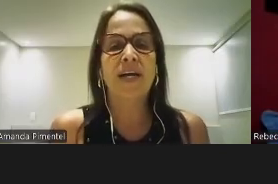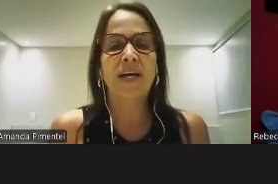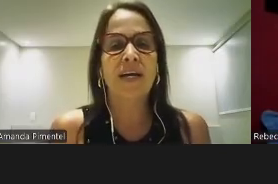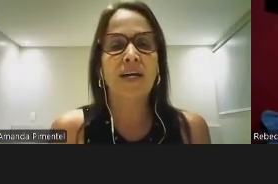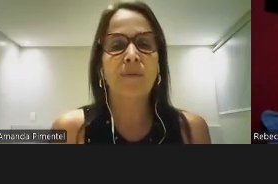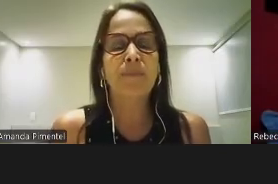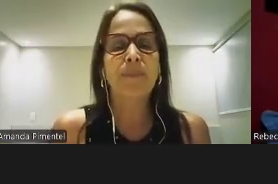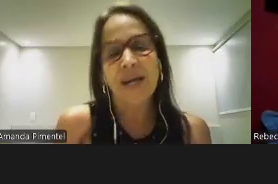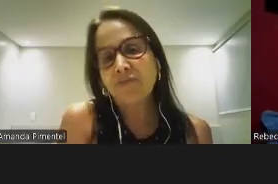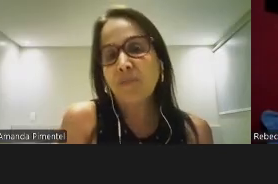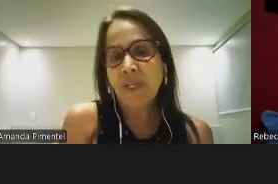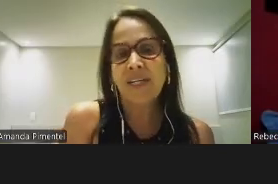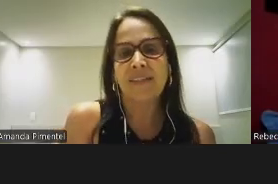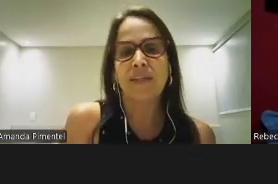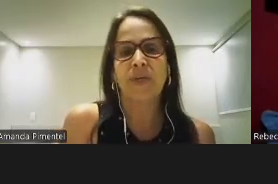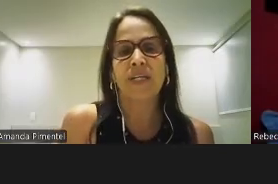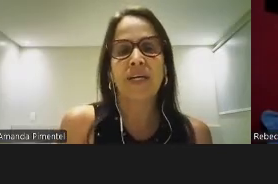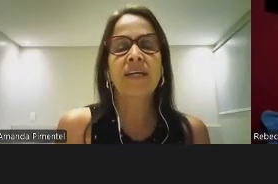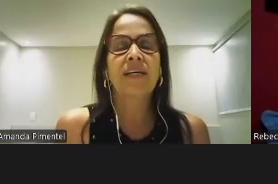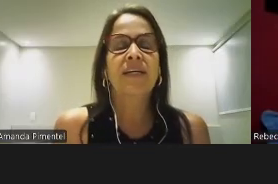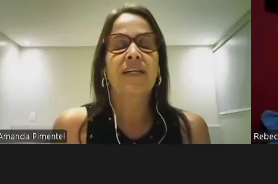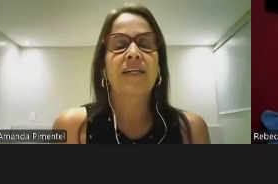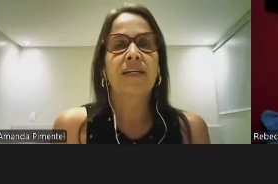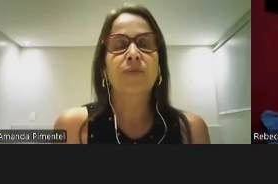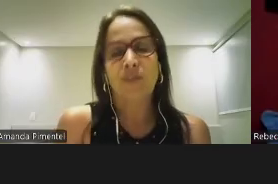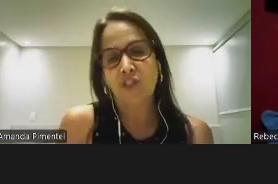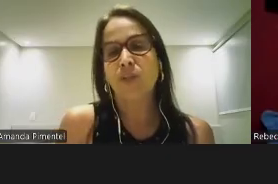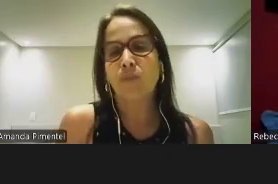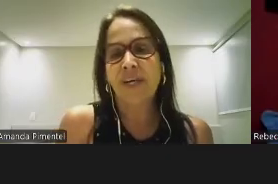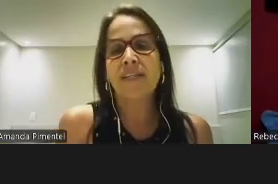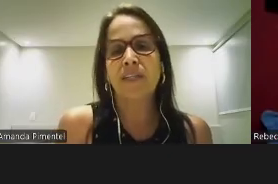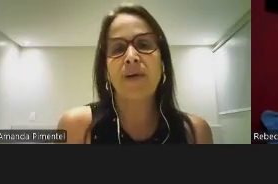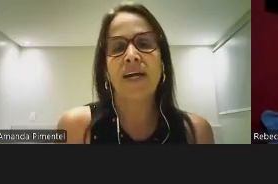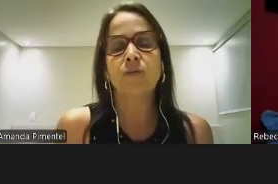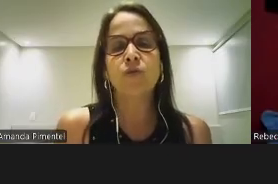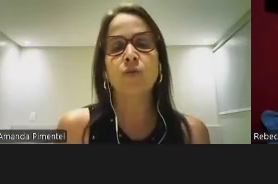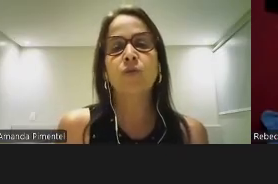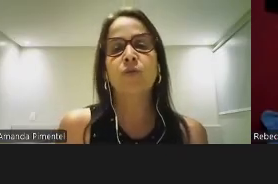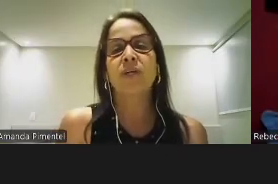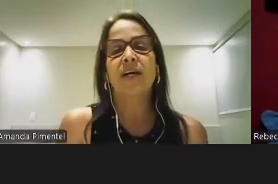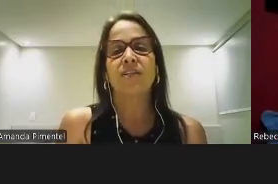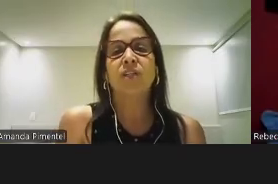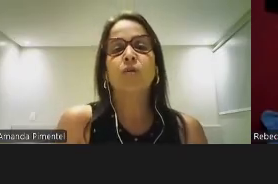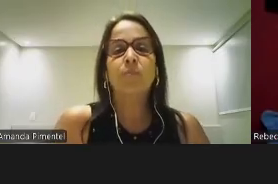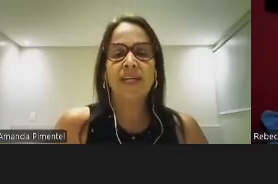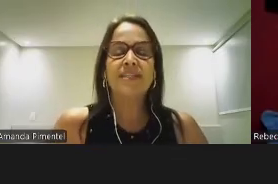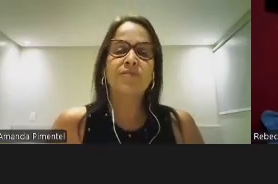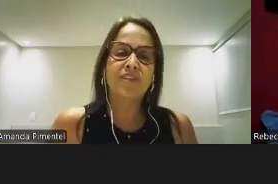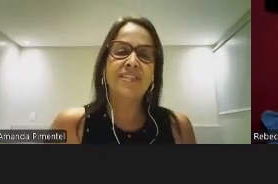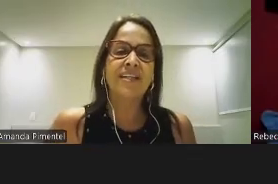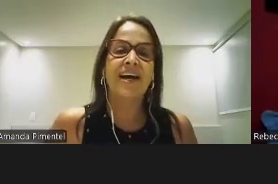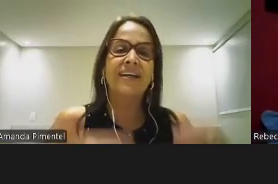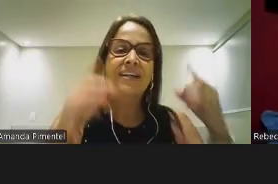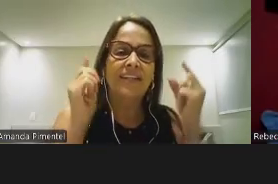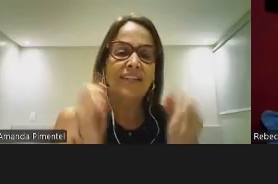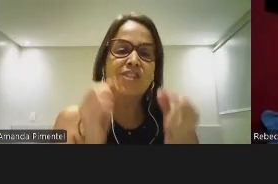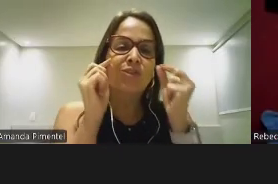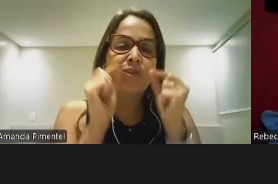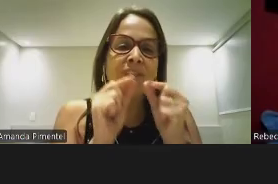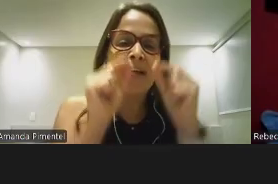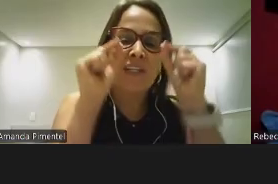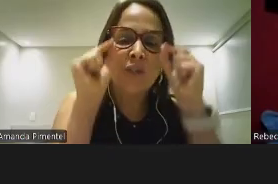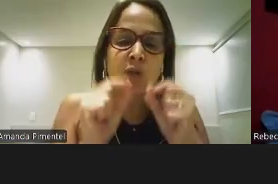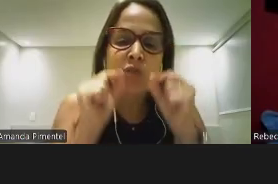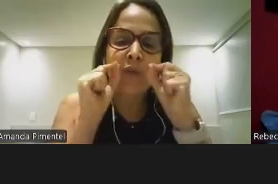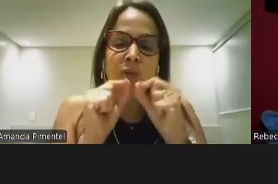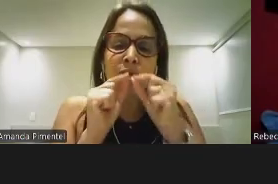né, para a família também, né? E quando a gente começa a trabalhar com sono, a gente começa a vivenciar. E deixa